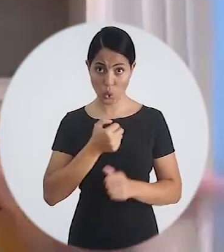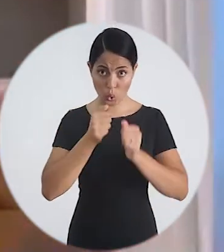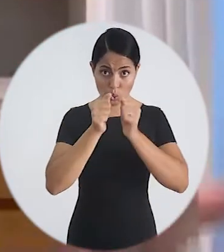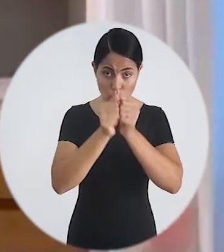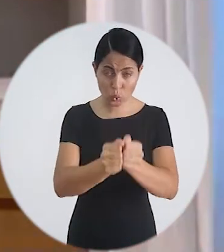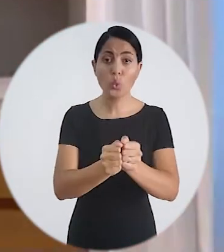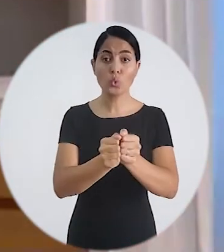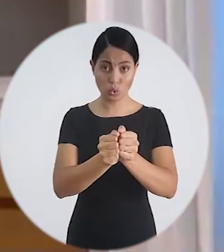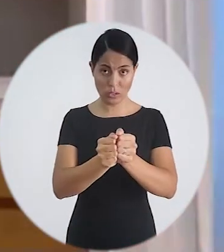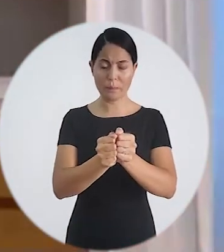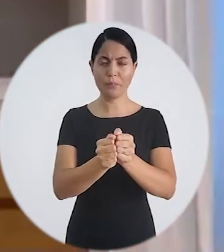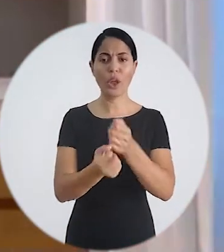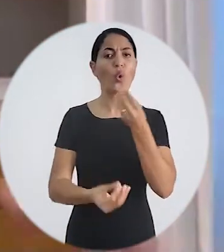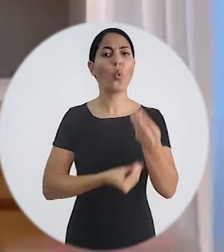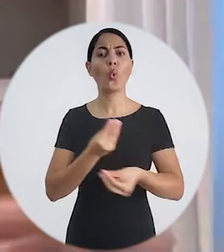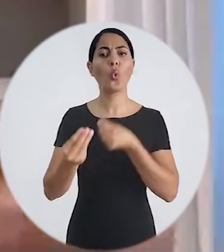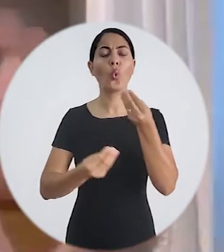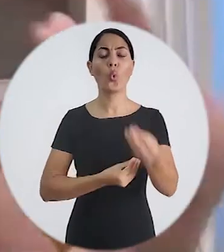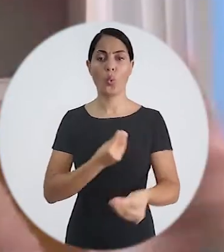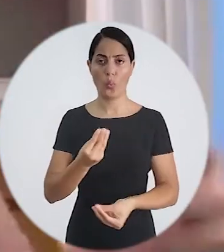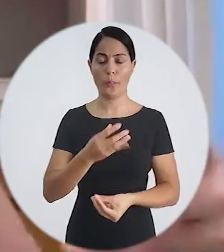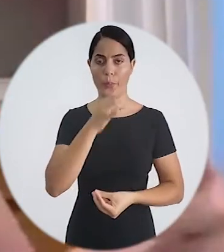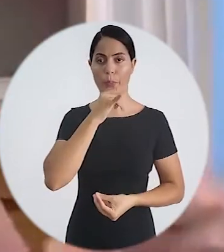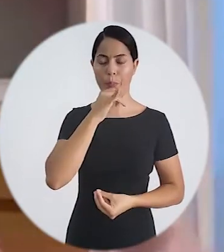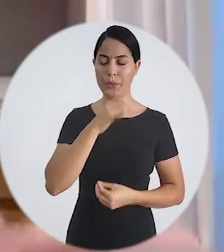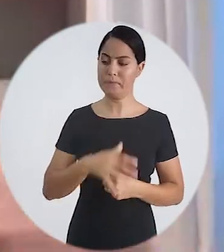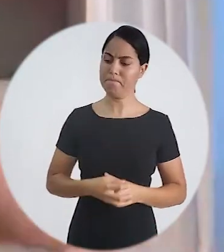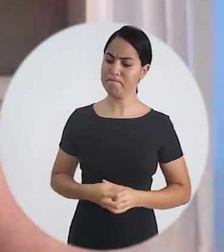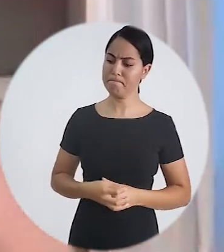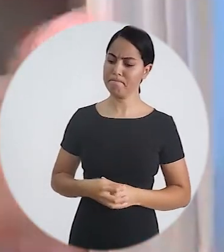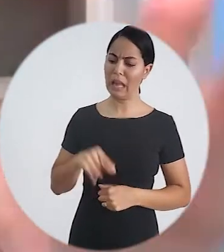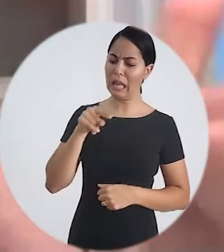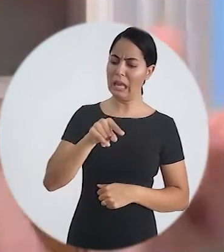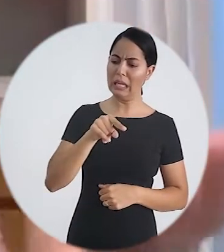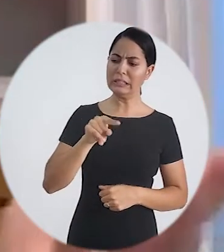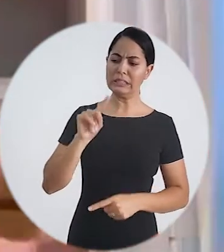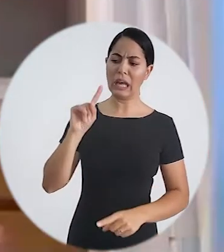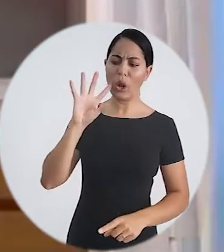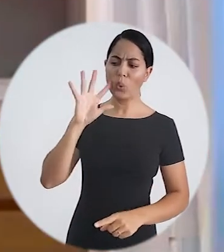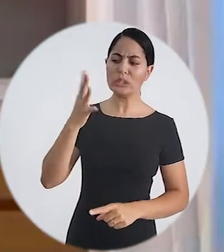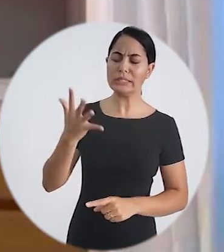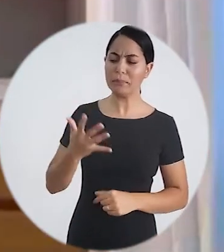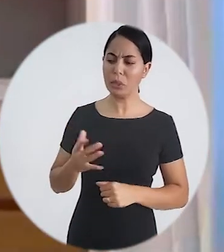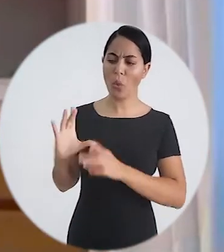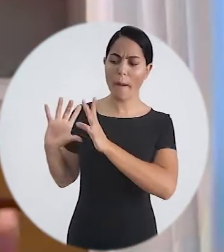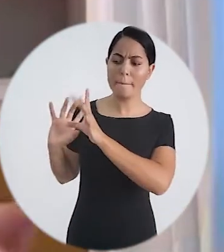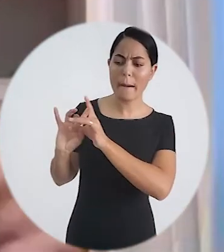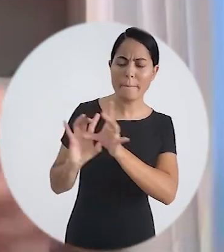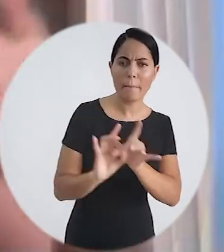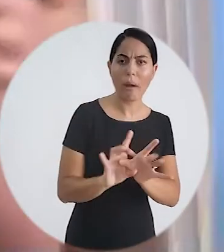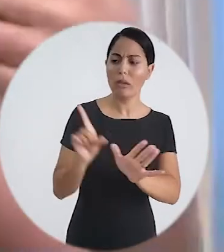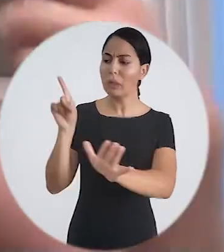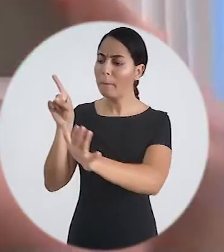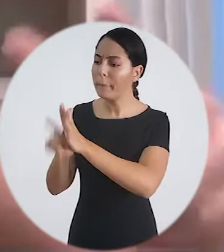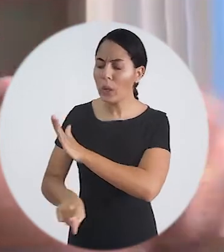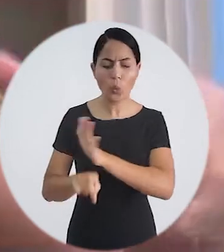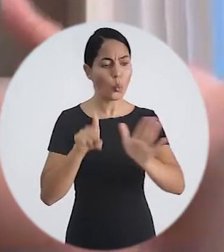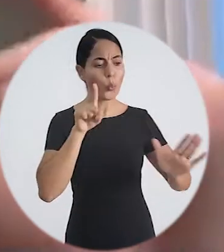em colaboração conosco, o que nós fazemos é olhar para o contexto relacional, fazer